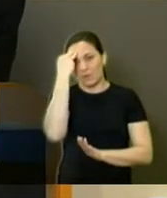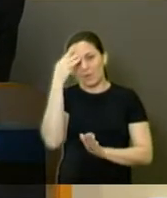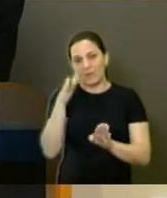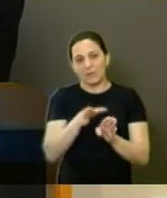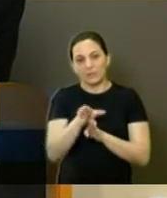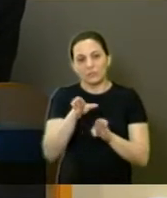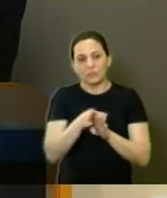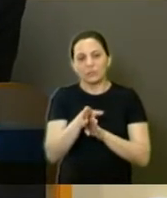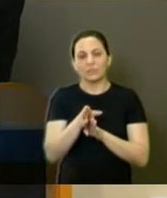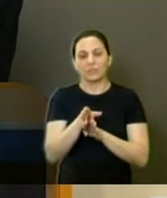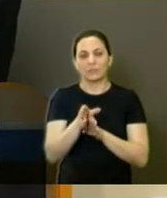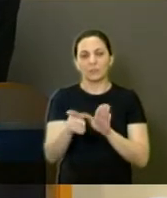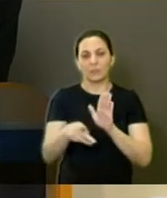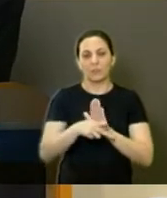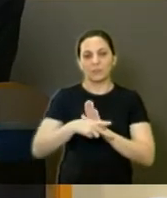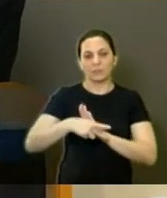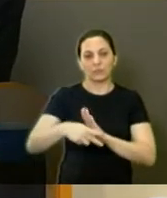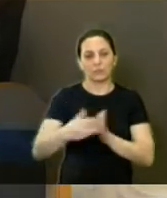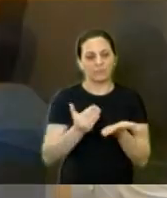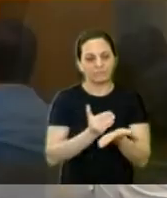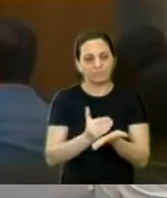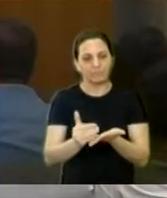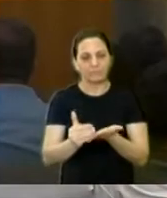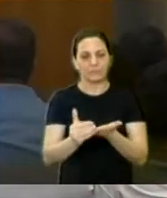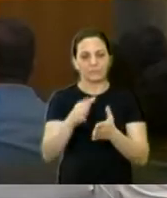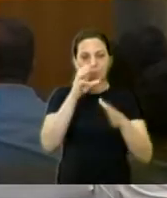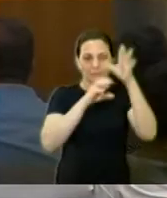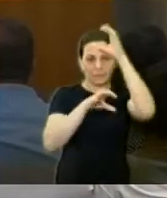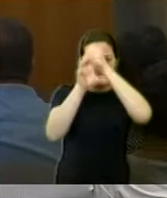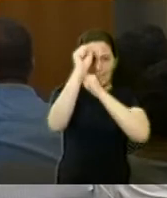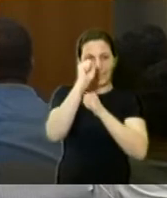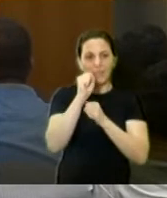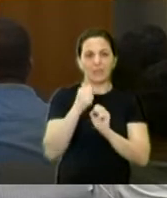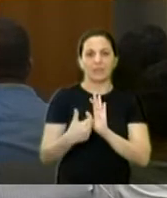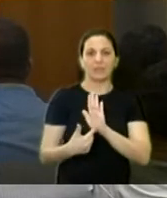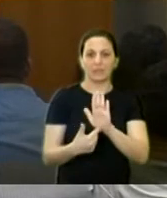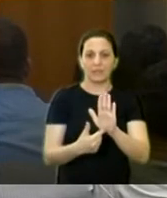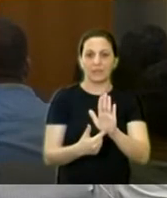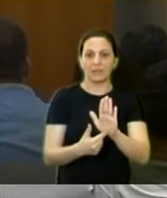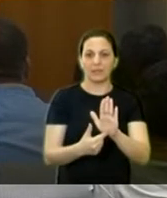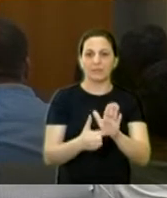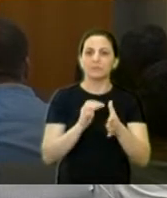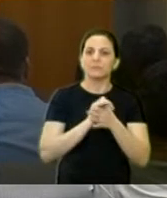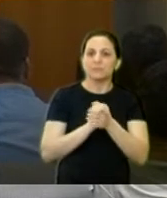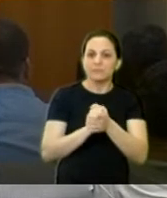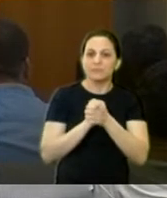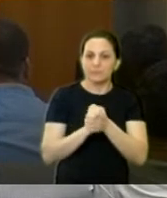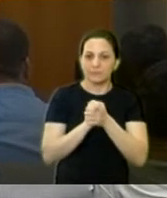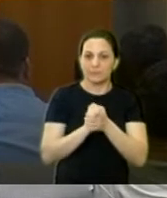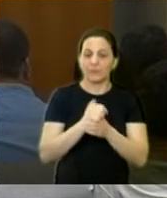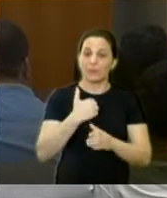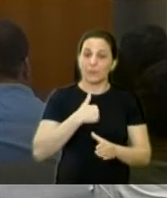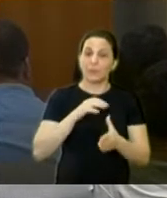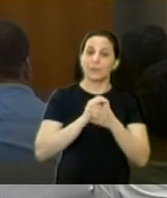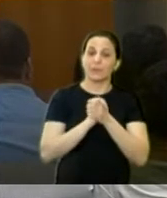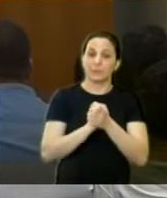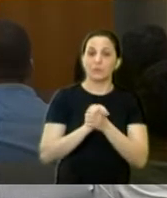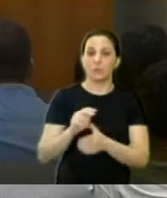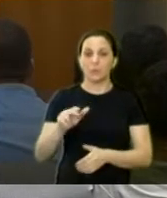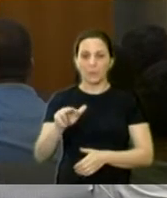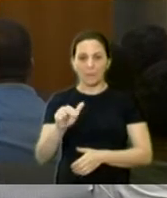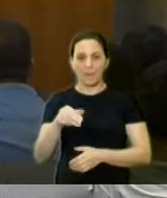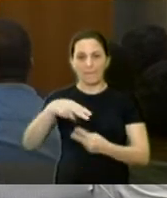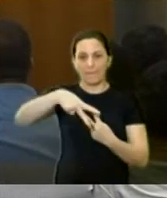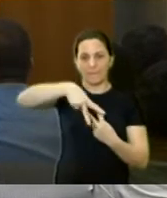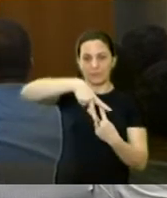É muito importante isso. E eu aprendi realmente você. Então, a quinta subseção parabeniza você, e eu parabenizo como irmão, e